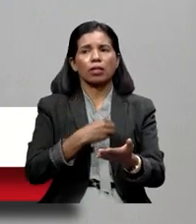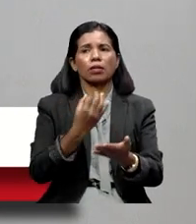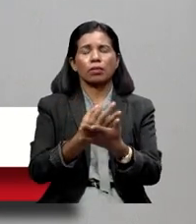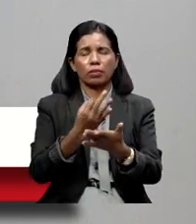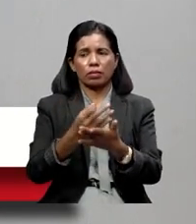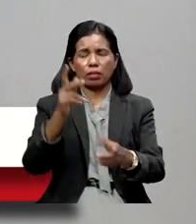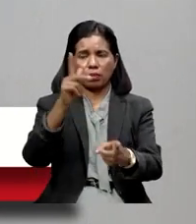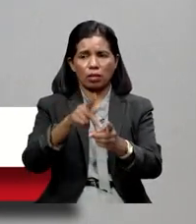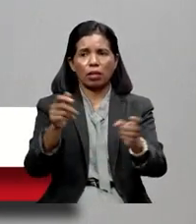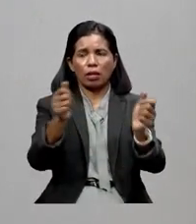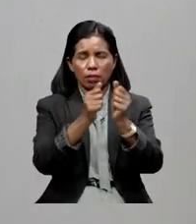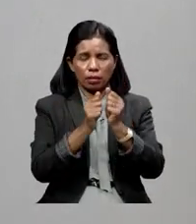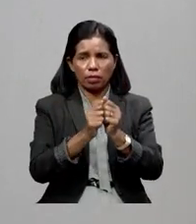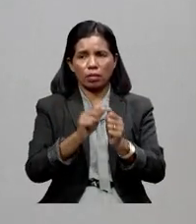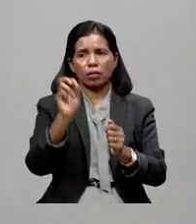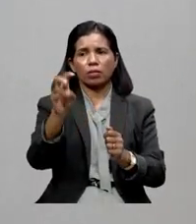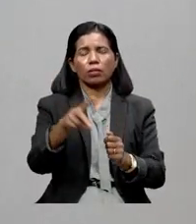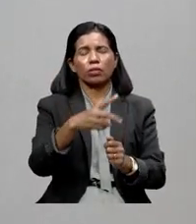Minerai hamutu